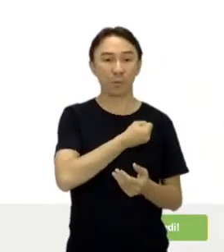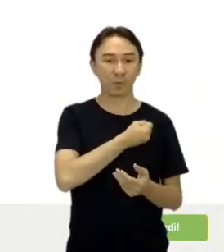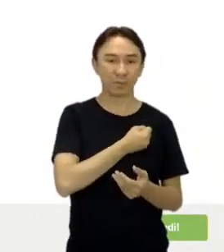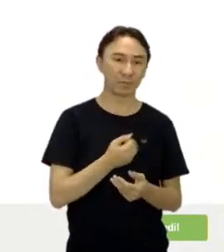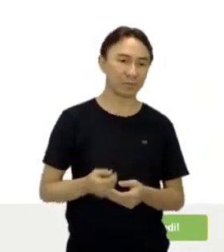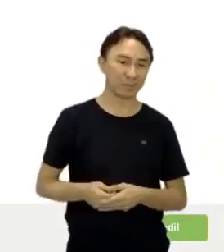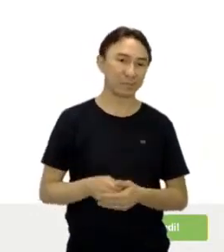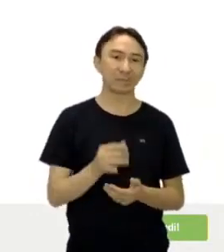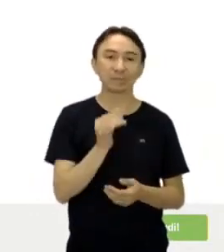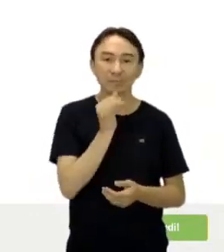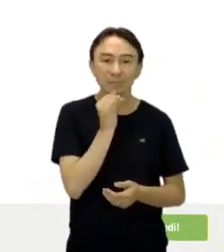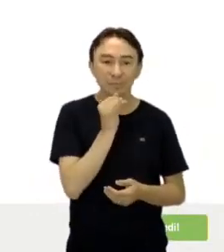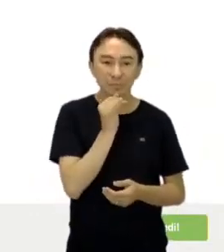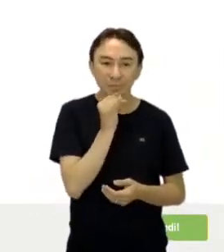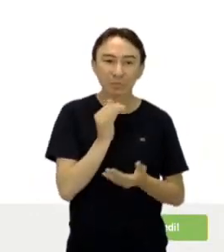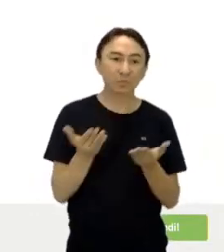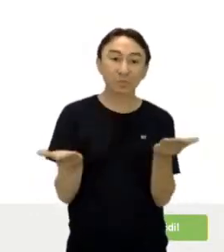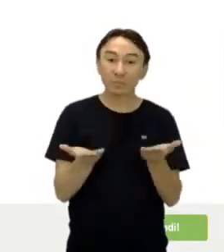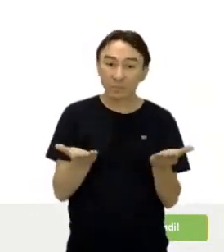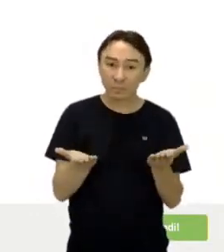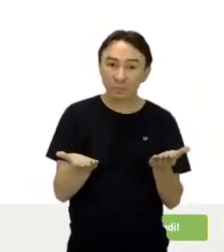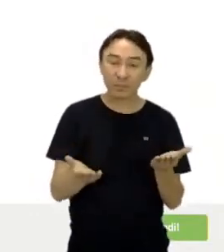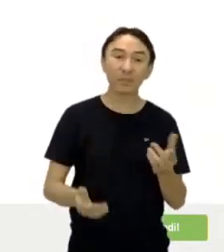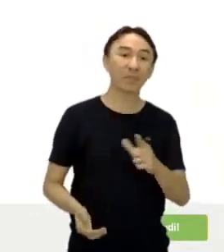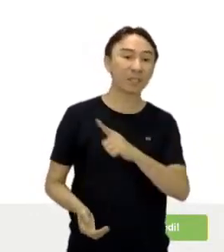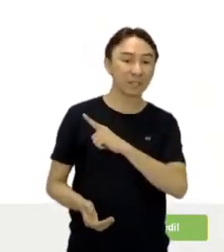for considerar atualmente,